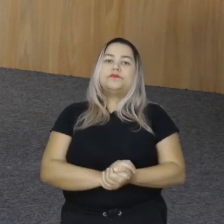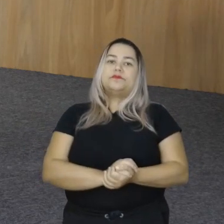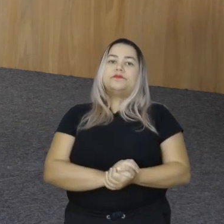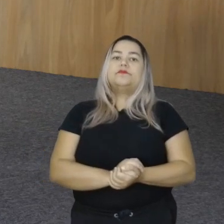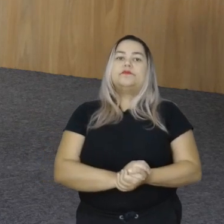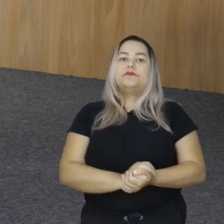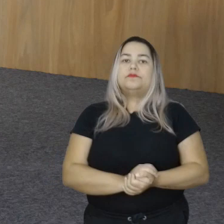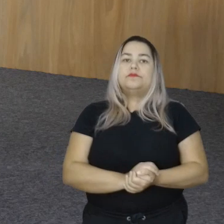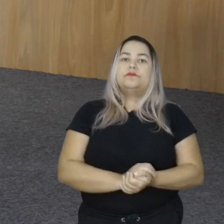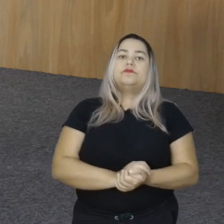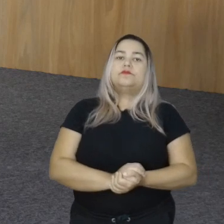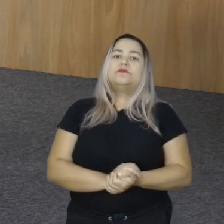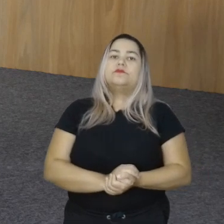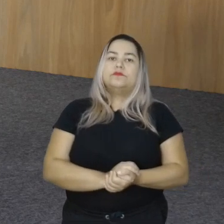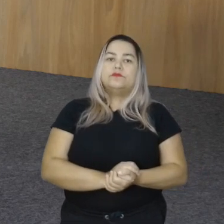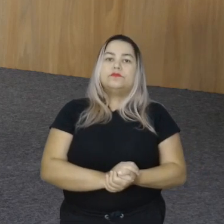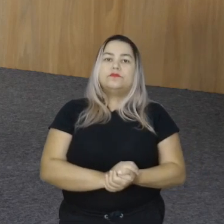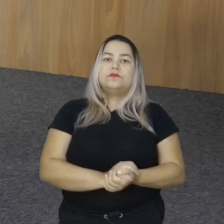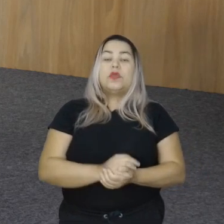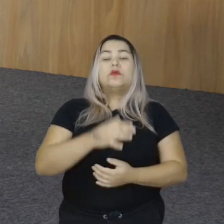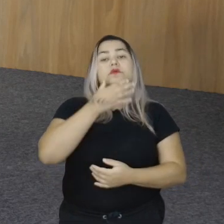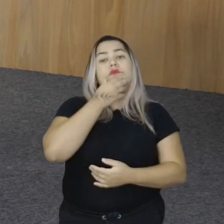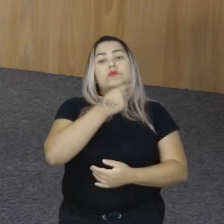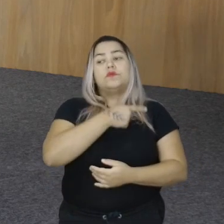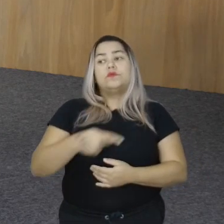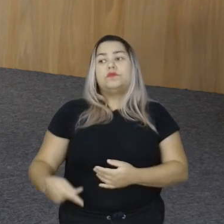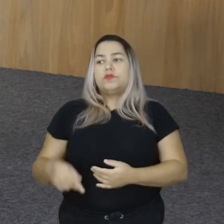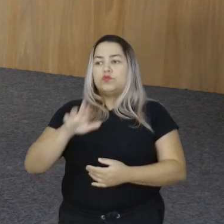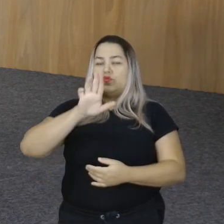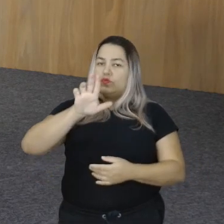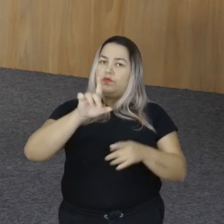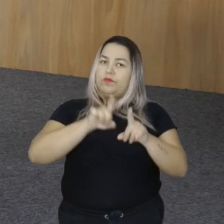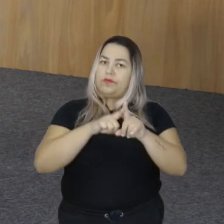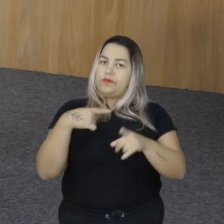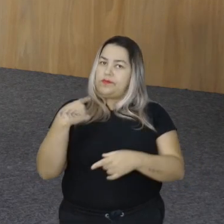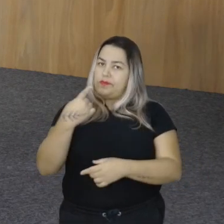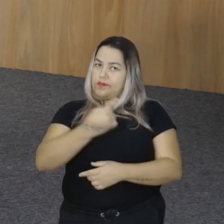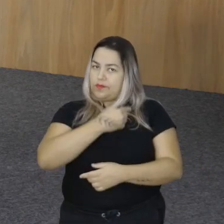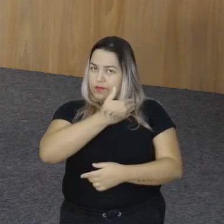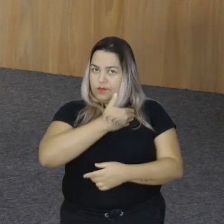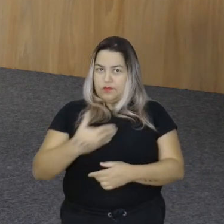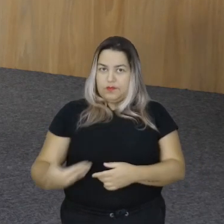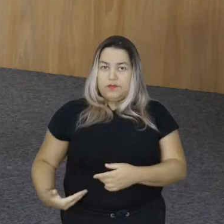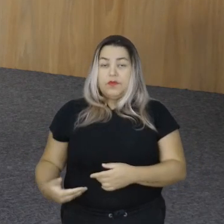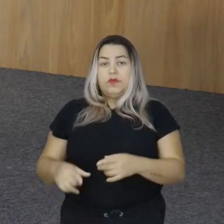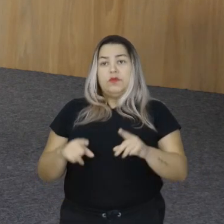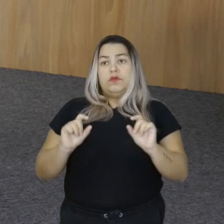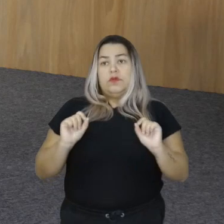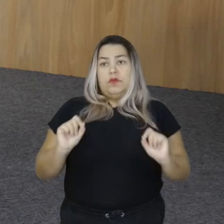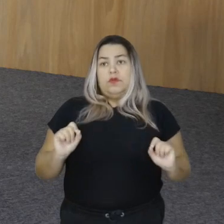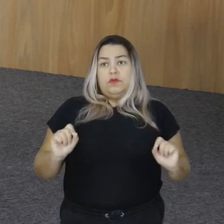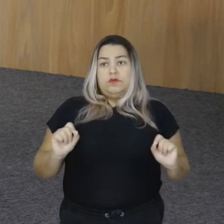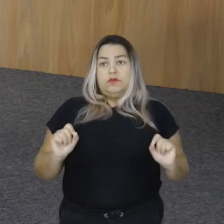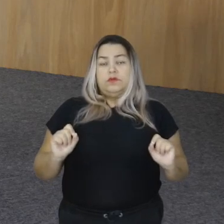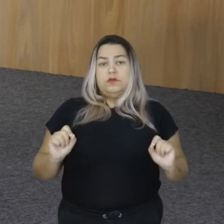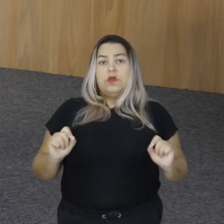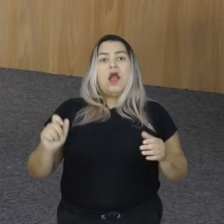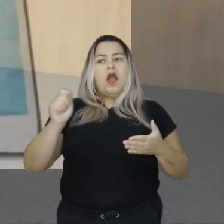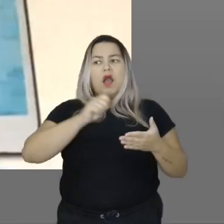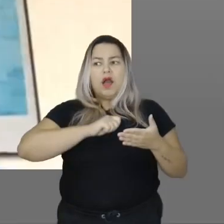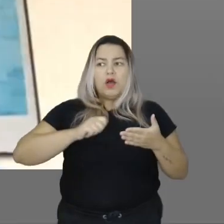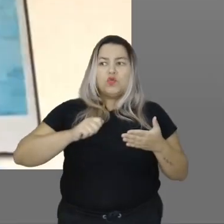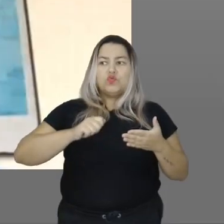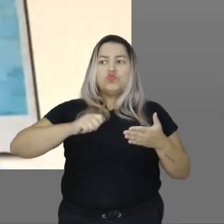Então, este lema que o presidente Lula e o nosso governo, com o qual, né, o nosso governo assina a